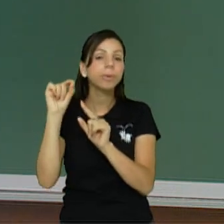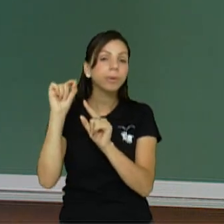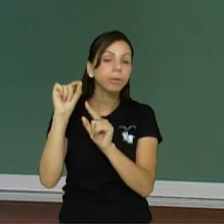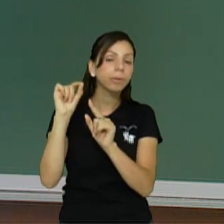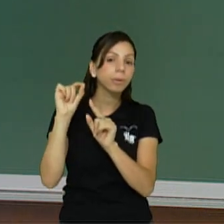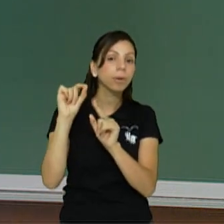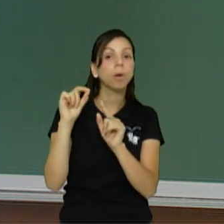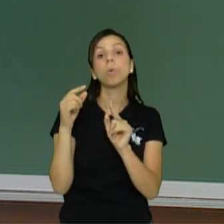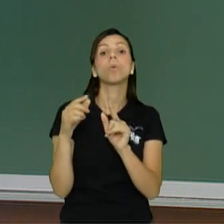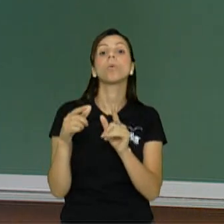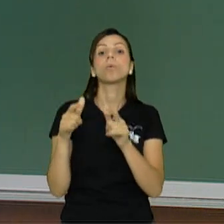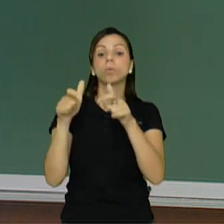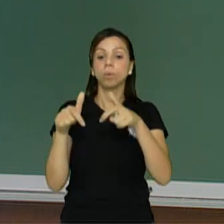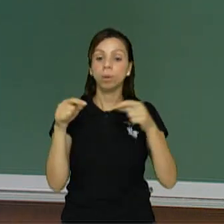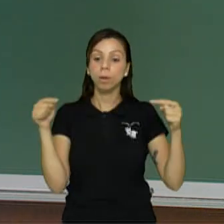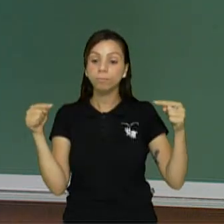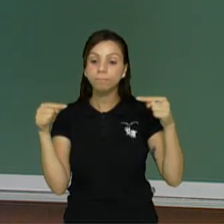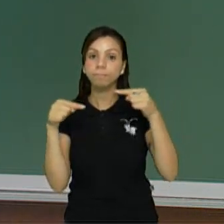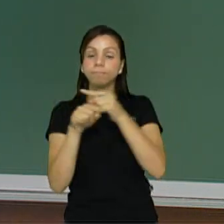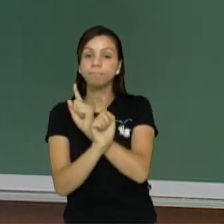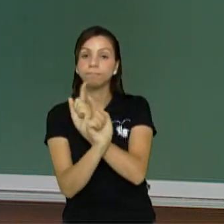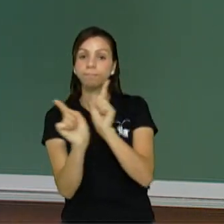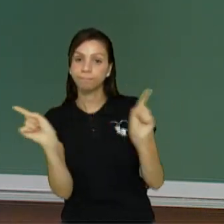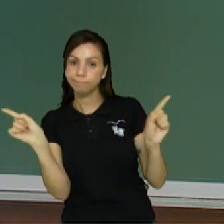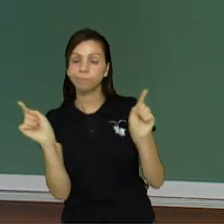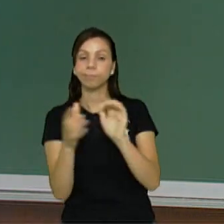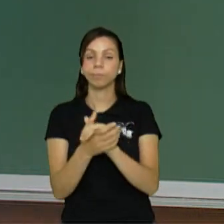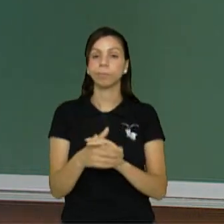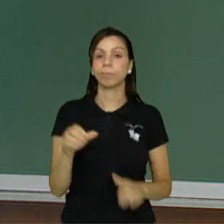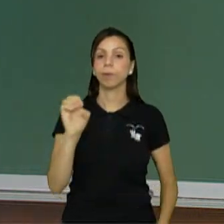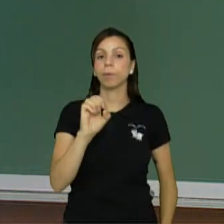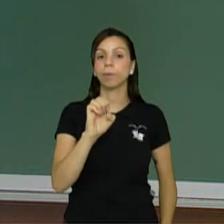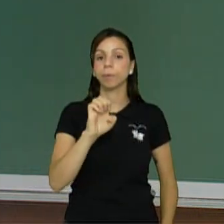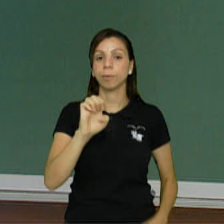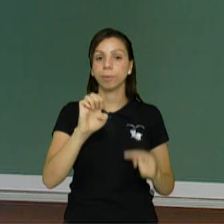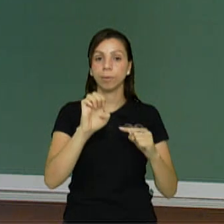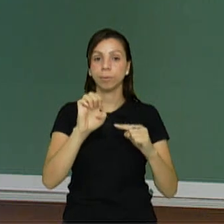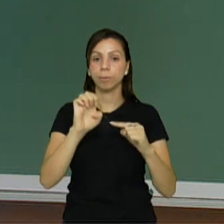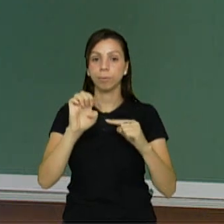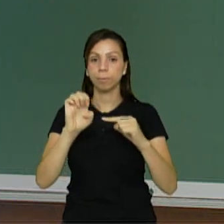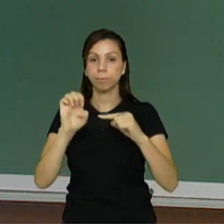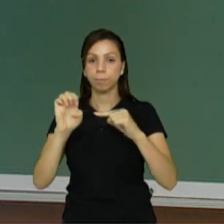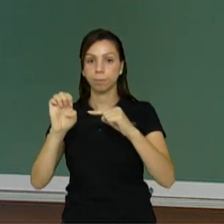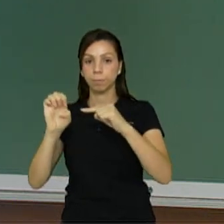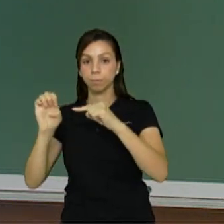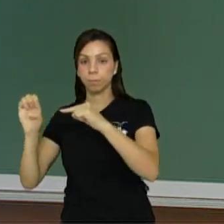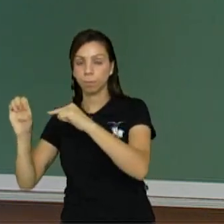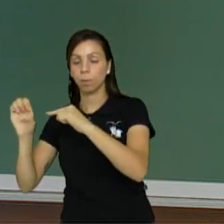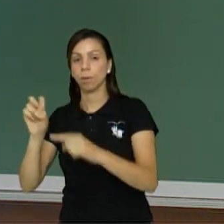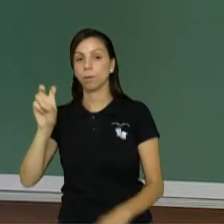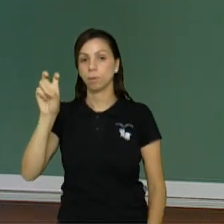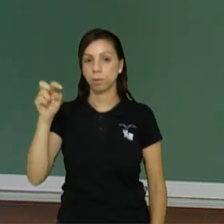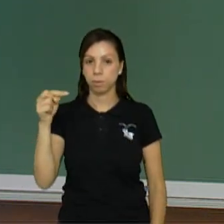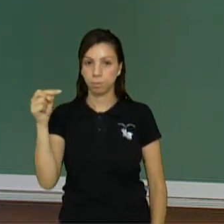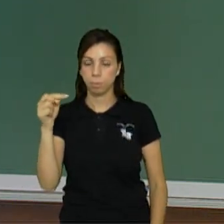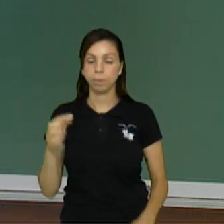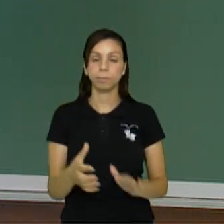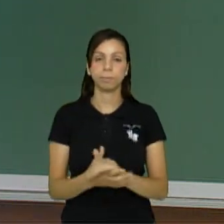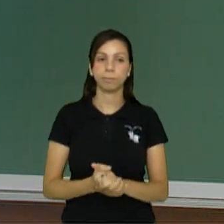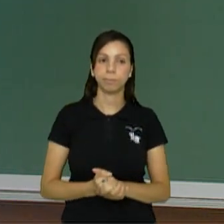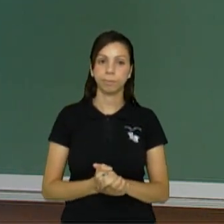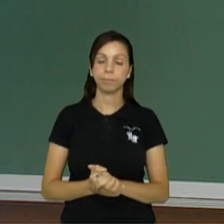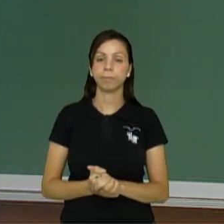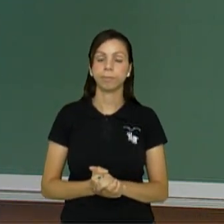o sentido. Então, ele vai a 5 na direção da correnteza. Beleza? Agora muda o seguinte,